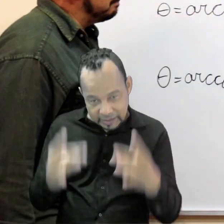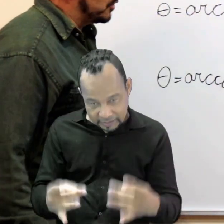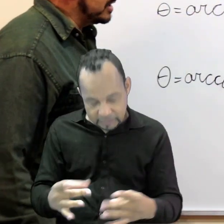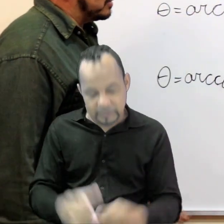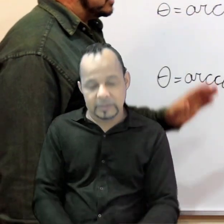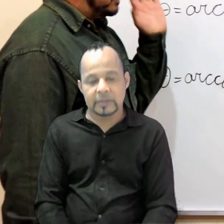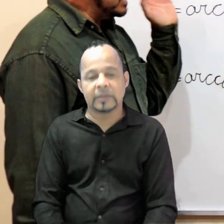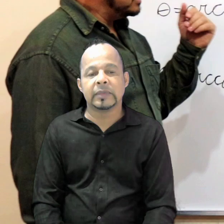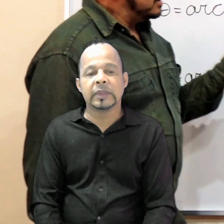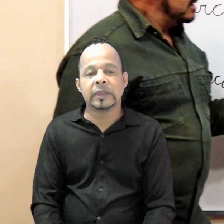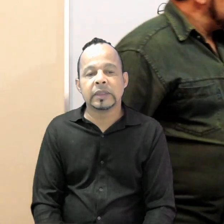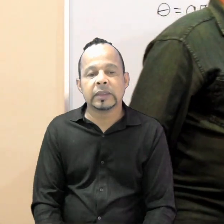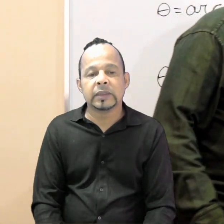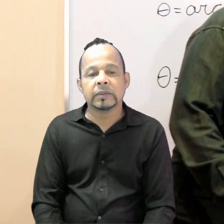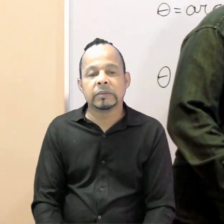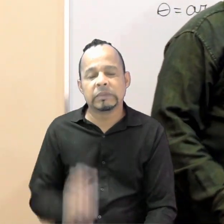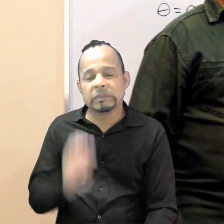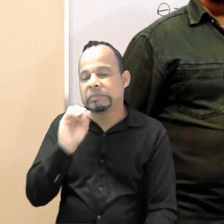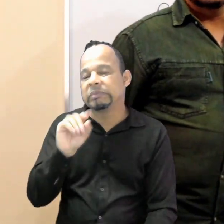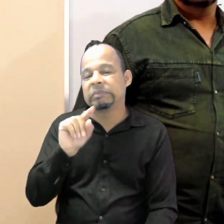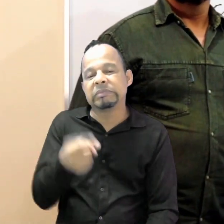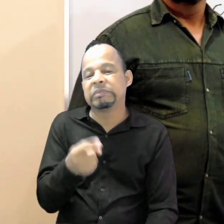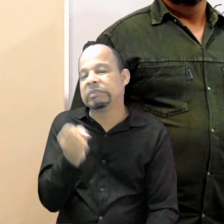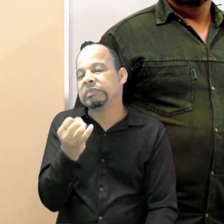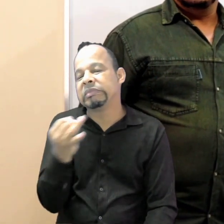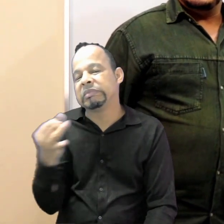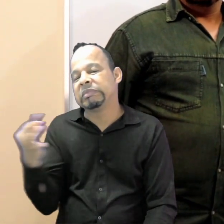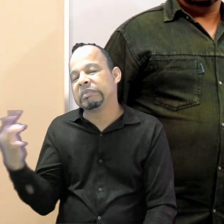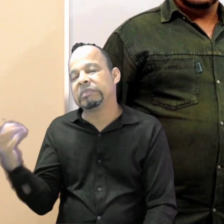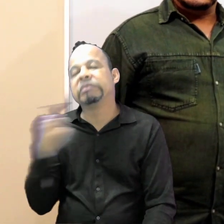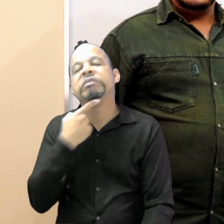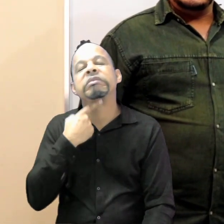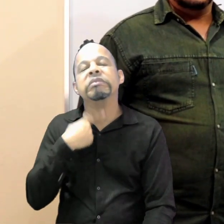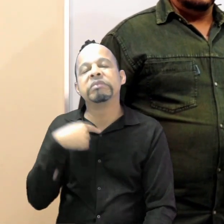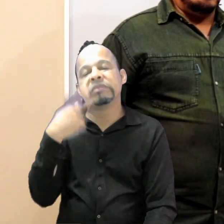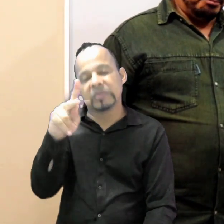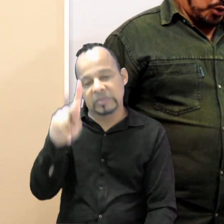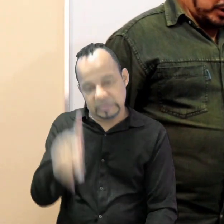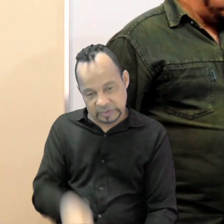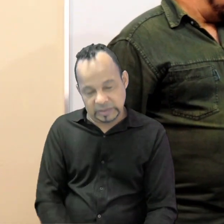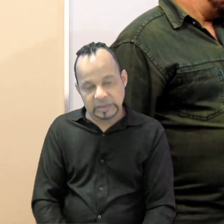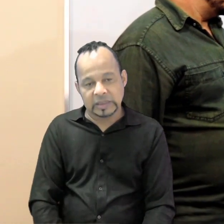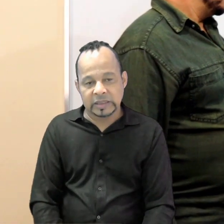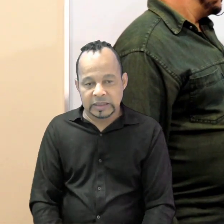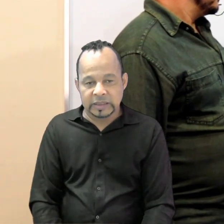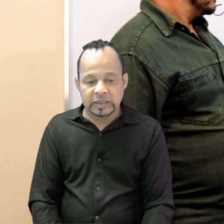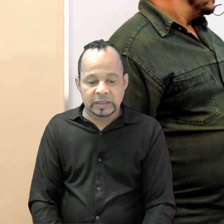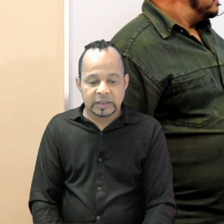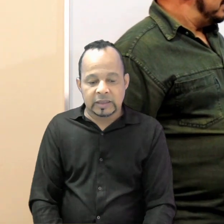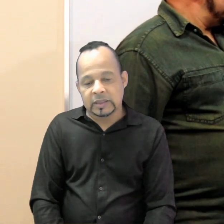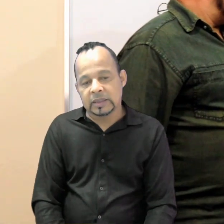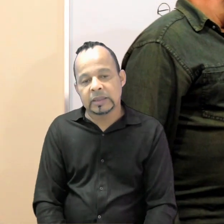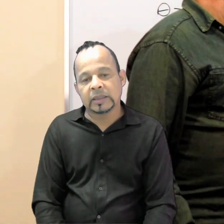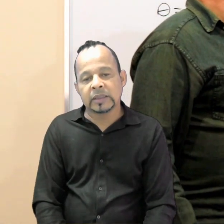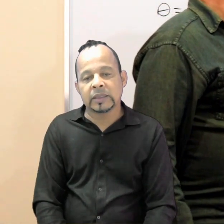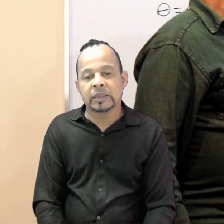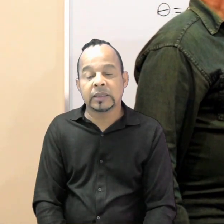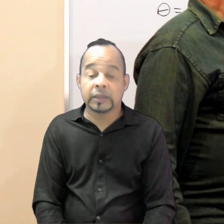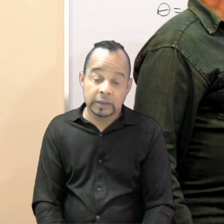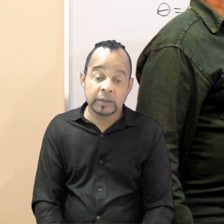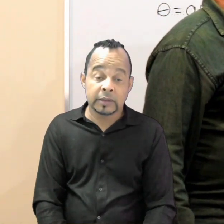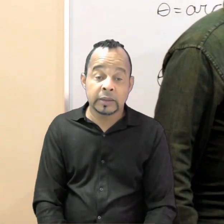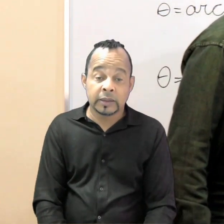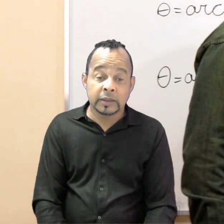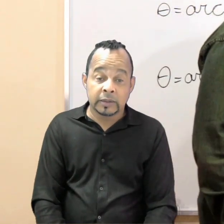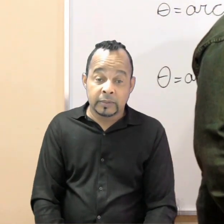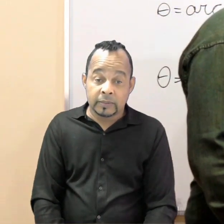para lá por enquanto, beleza? Escreve com quantas casas der na sua telha por enquanto. Beleza?